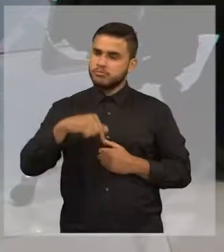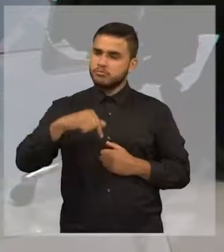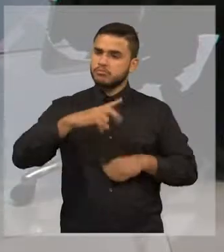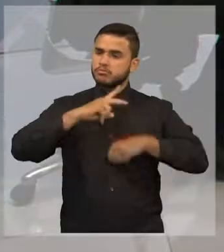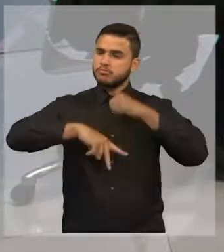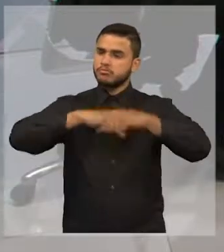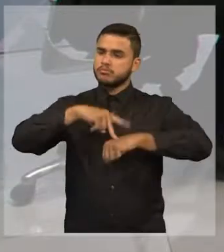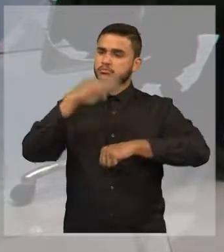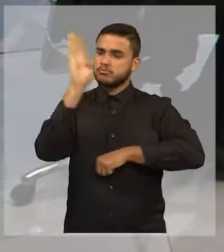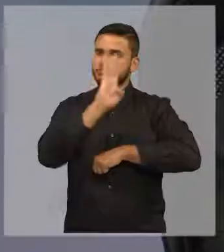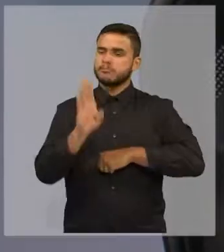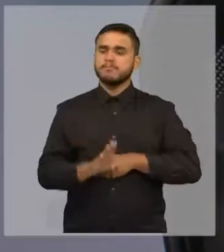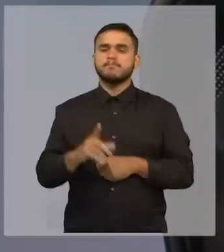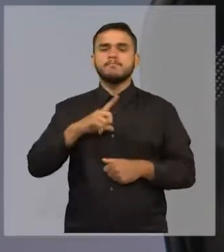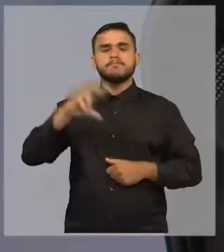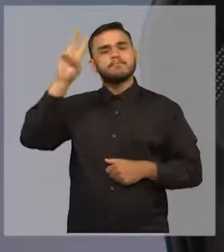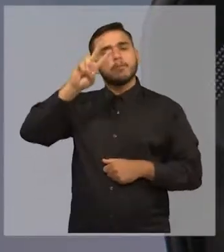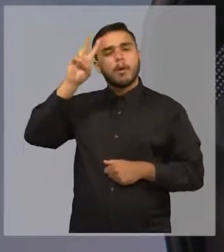extremamente